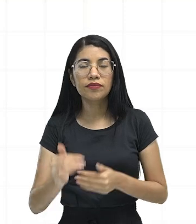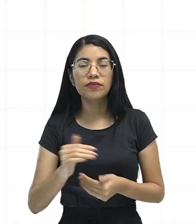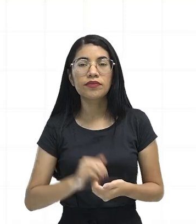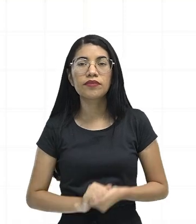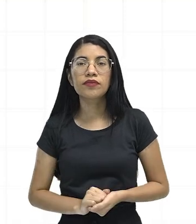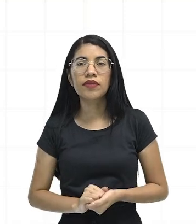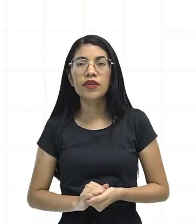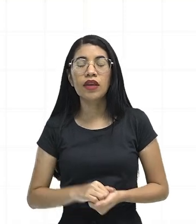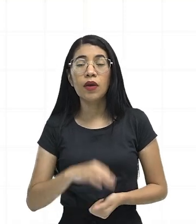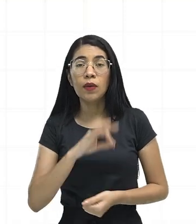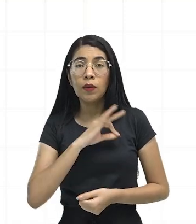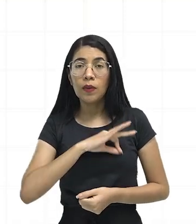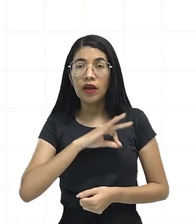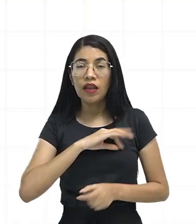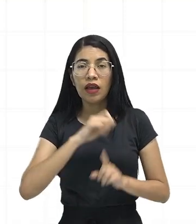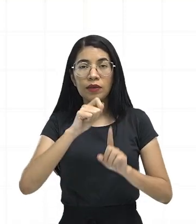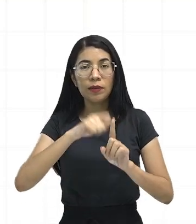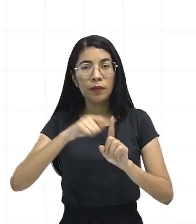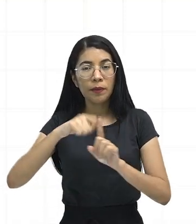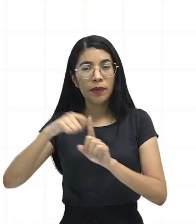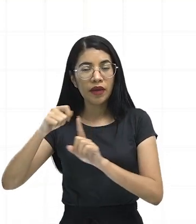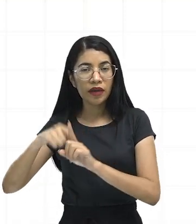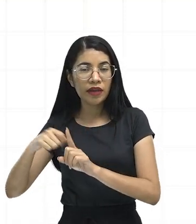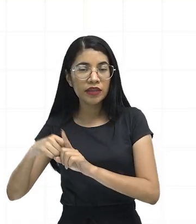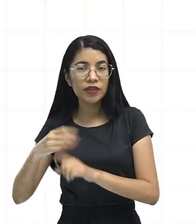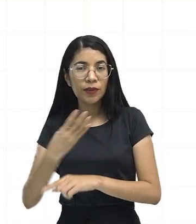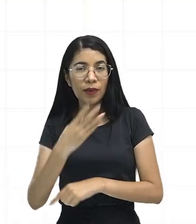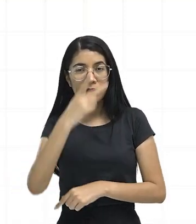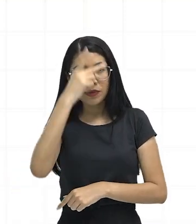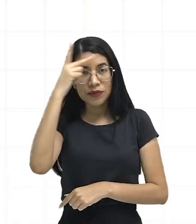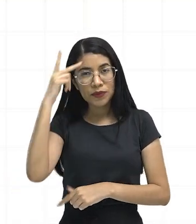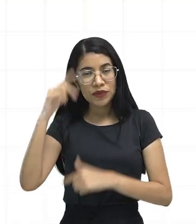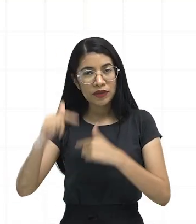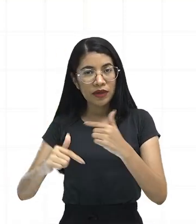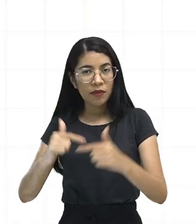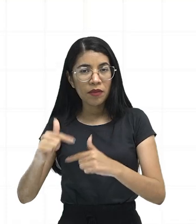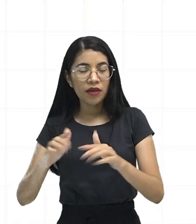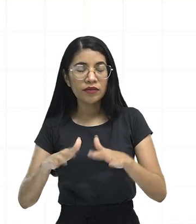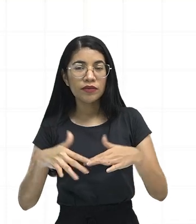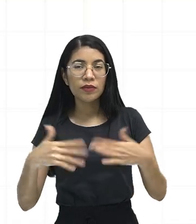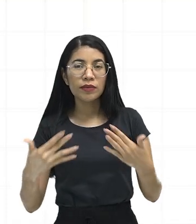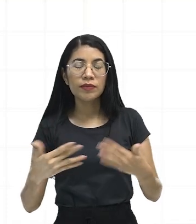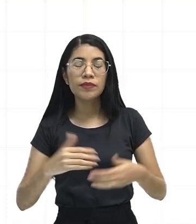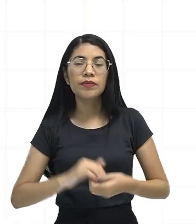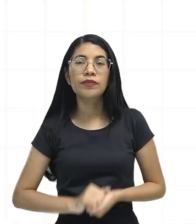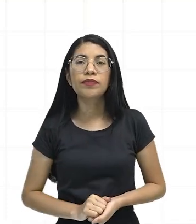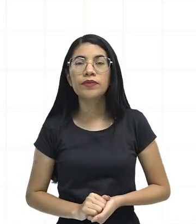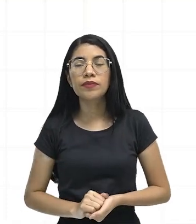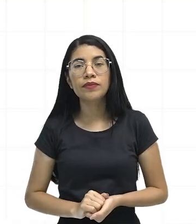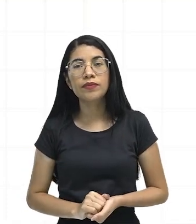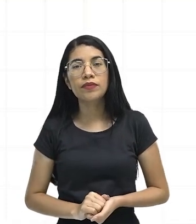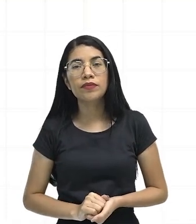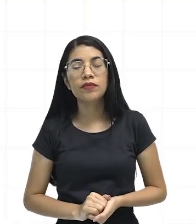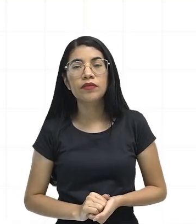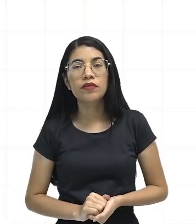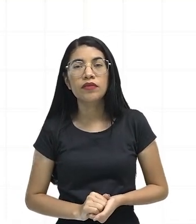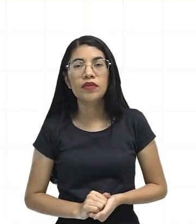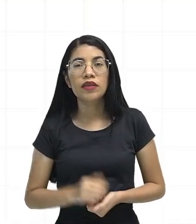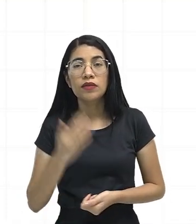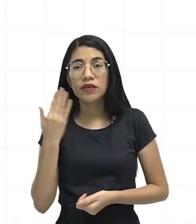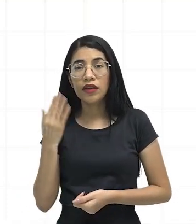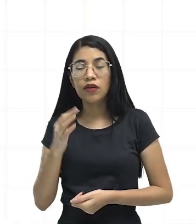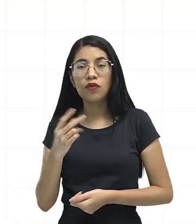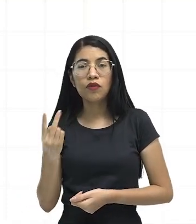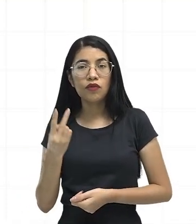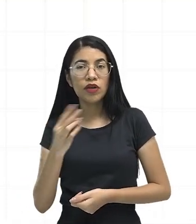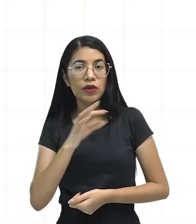Os salários mensais de 4 funcionários são... Muito bem, muito bem. Então aqui estão os